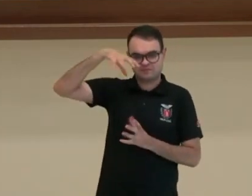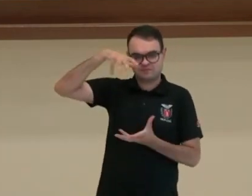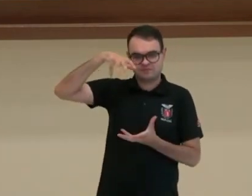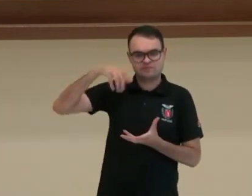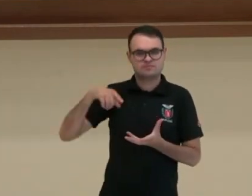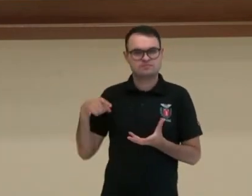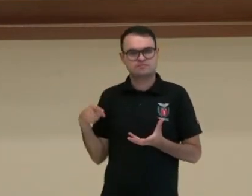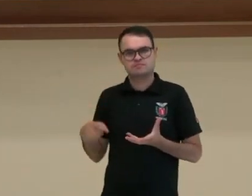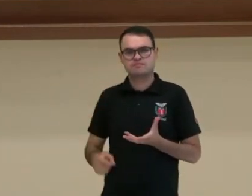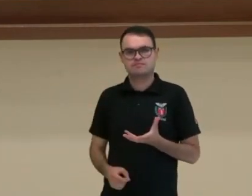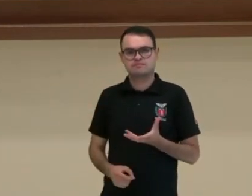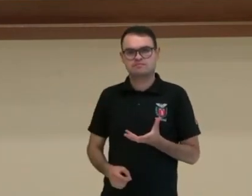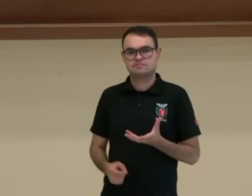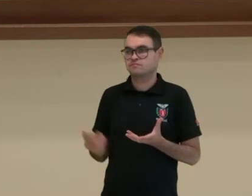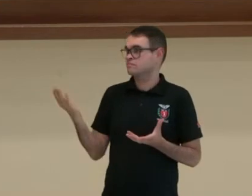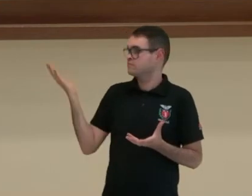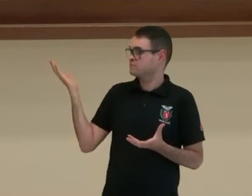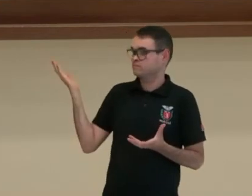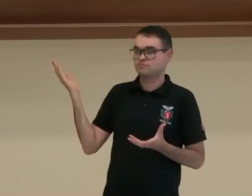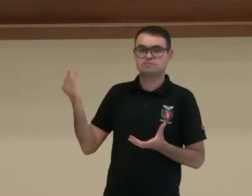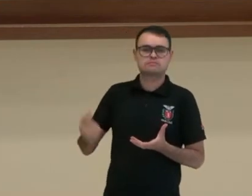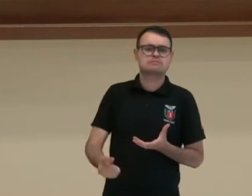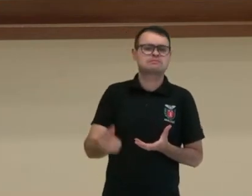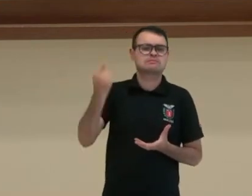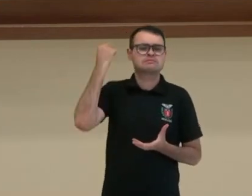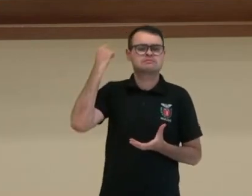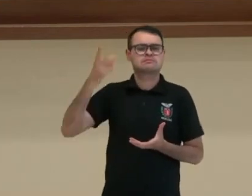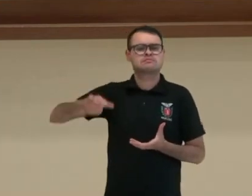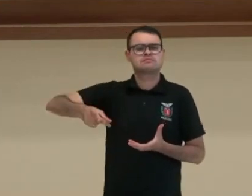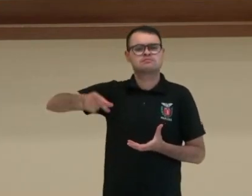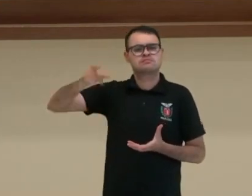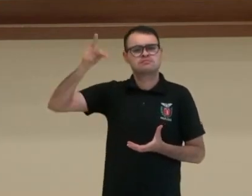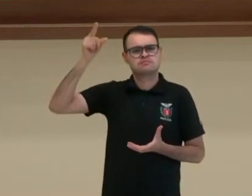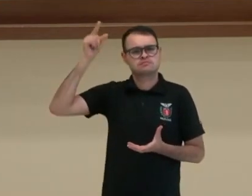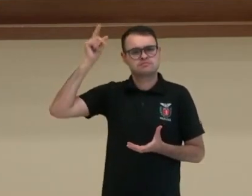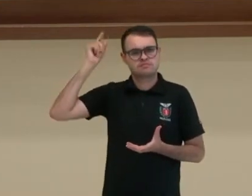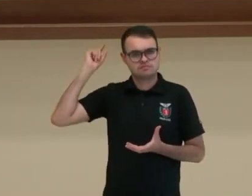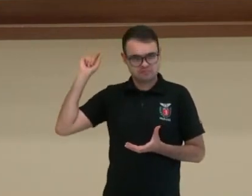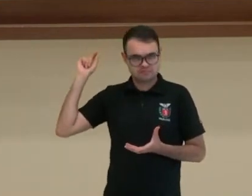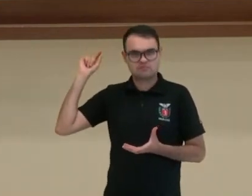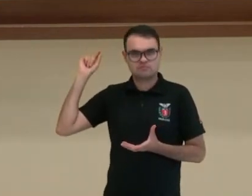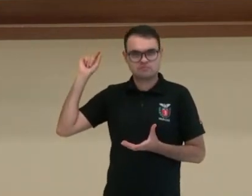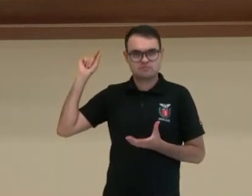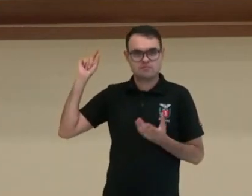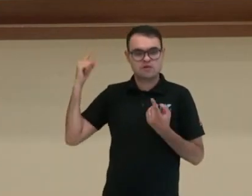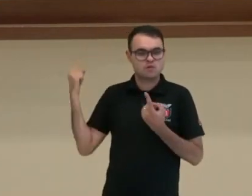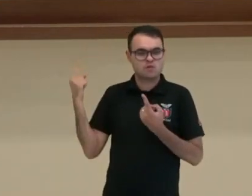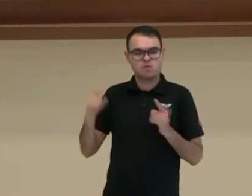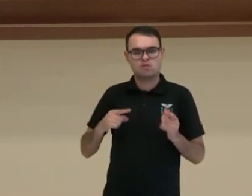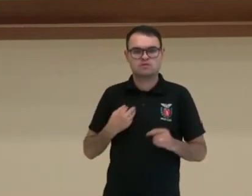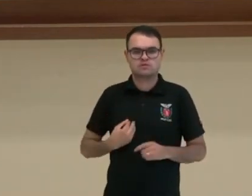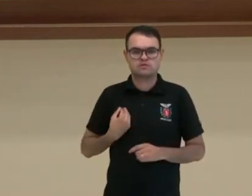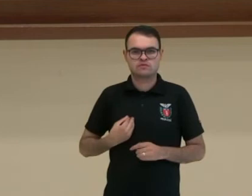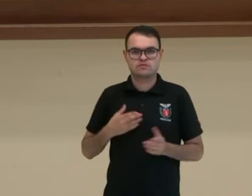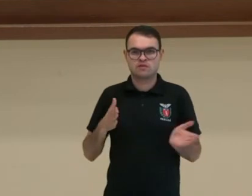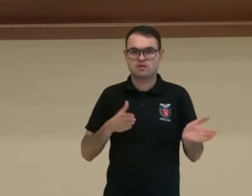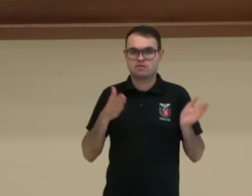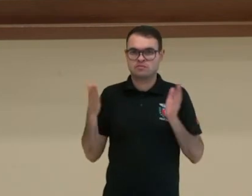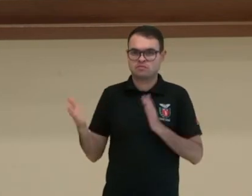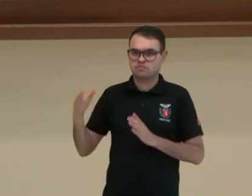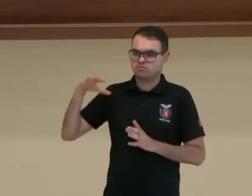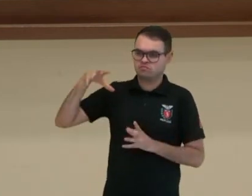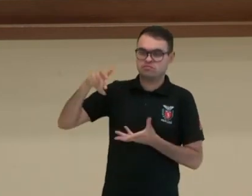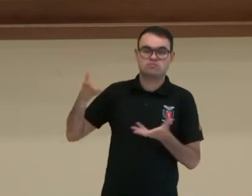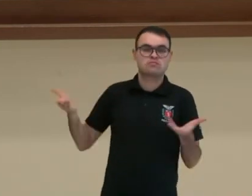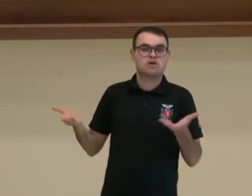como eu tinha essas características adversas à vida e agora nós temos uma Terra